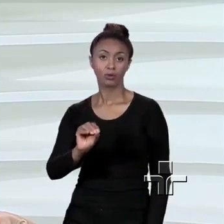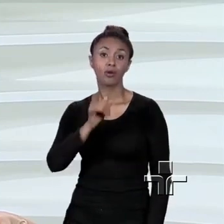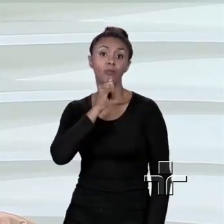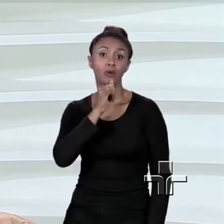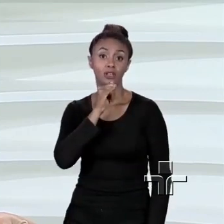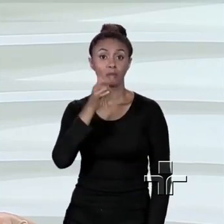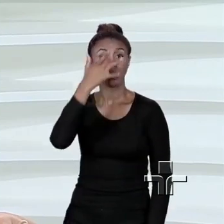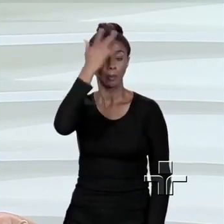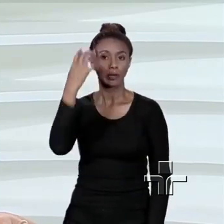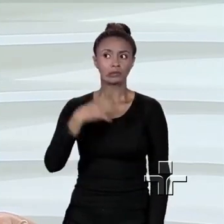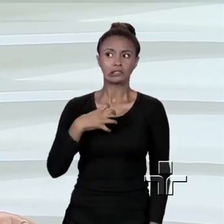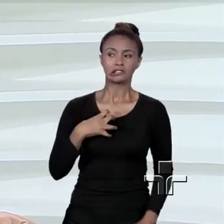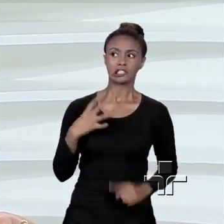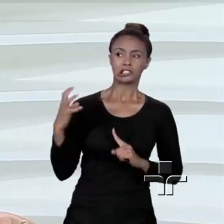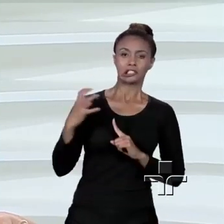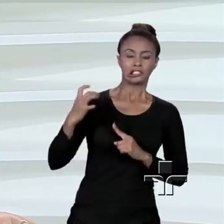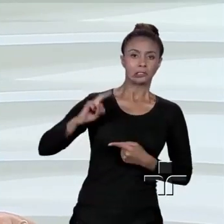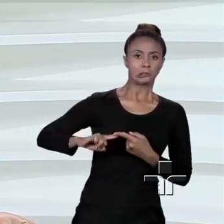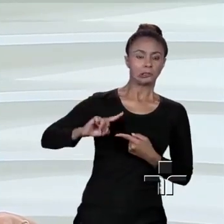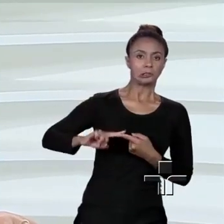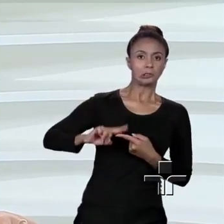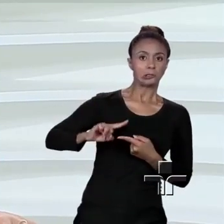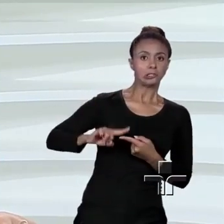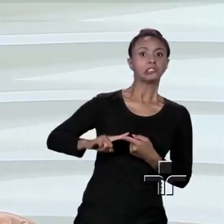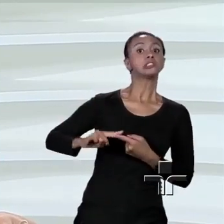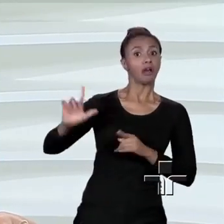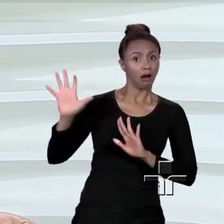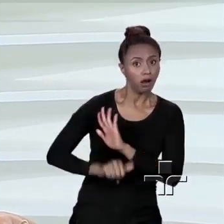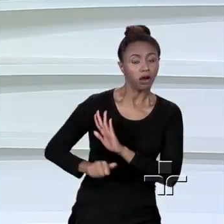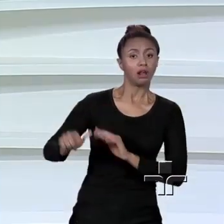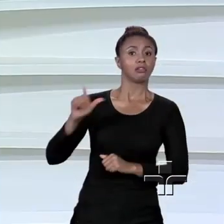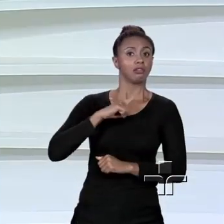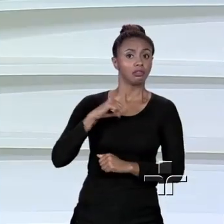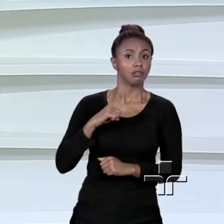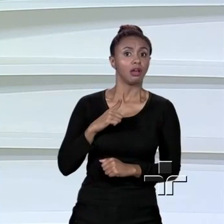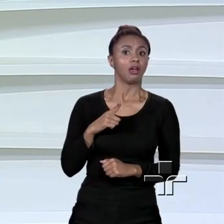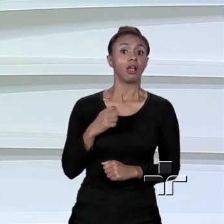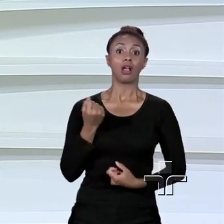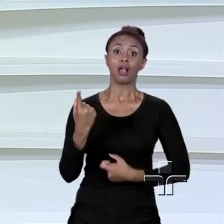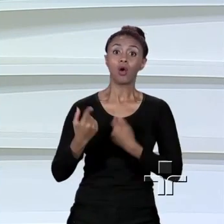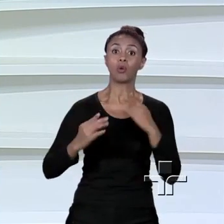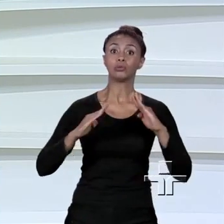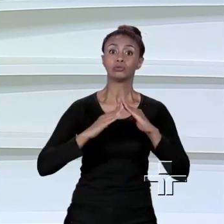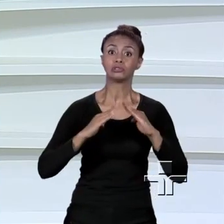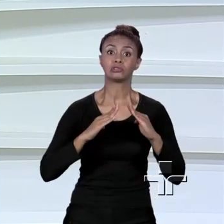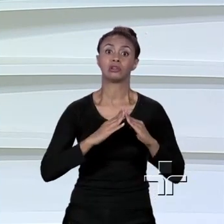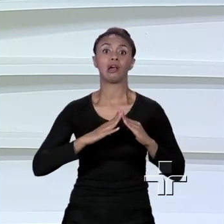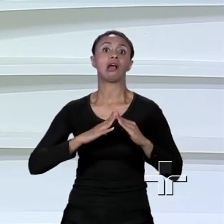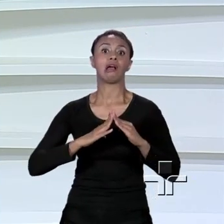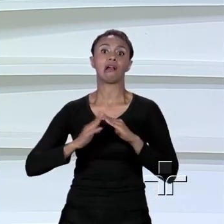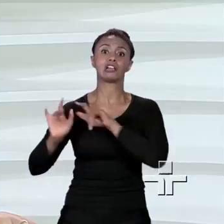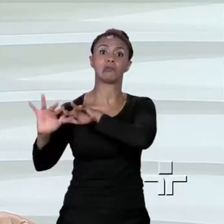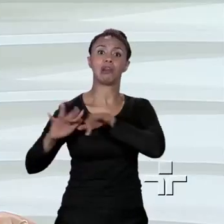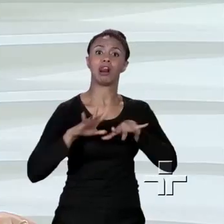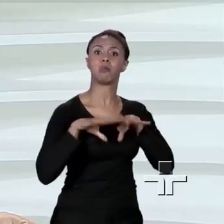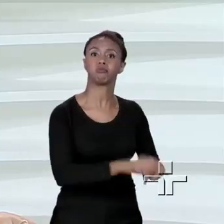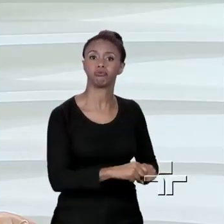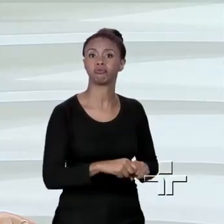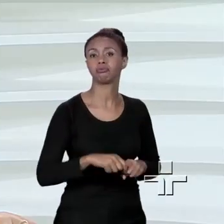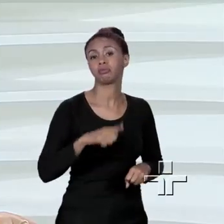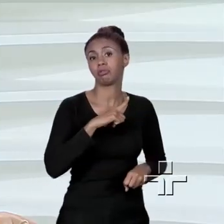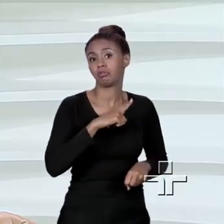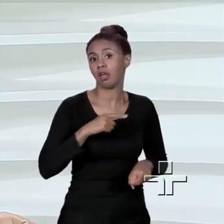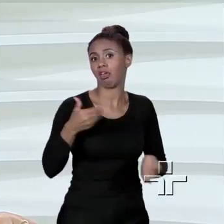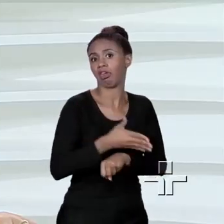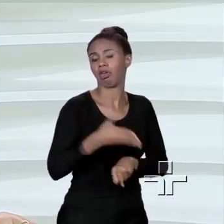sentem ameaçadas, que são roubadas, que têm suas casas, seus terrenos invadidos, né? Então,